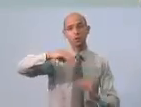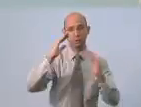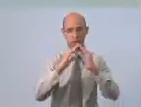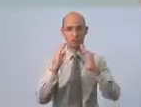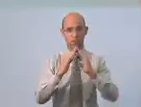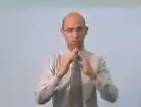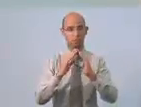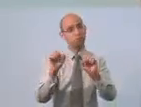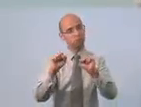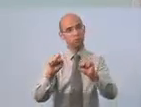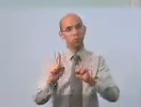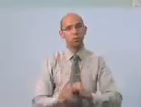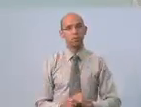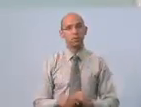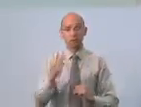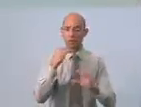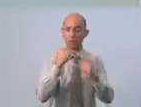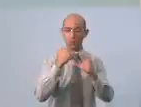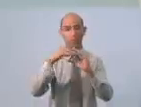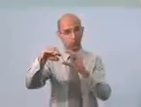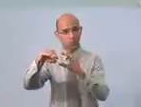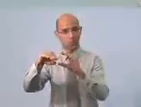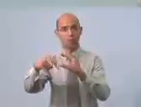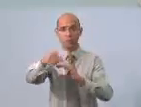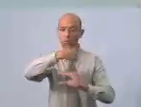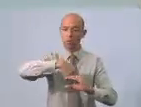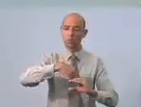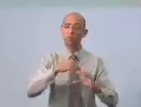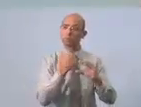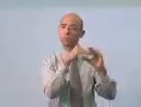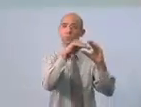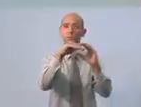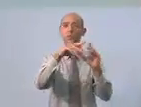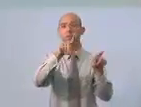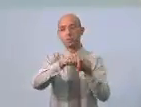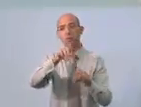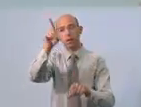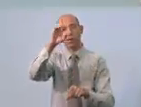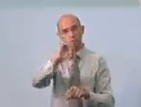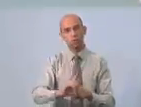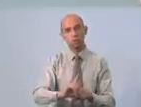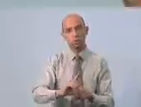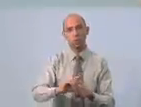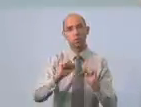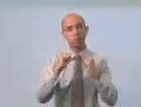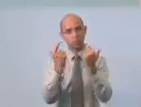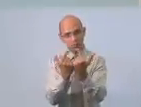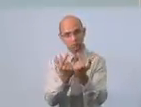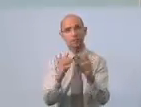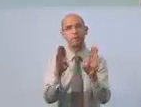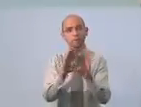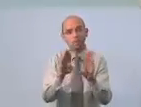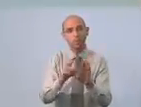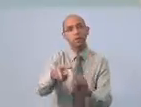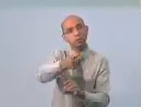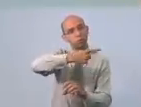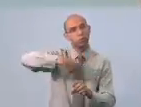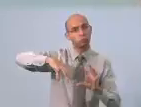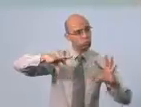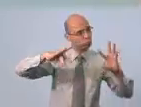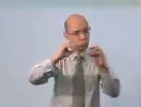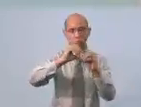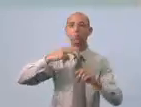Então, assim que recebermos o e-mail, passaremos à diretoria legislativa para que, né, todos os